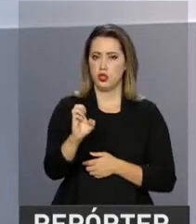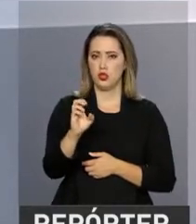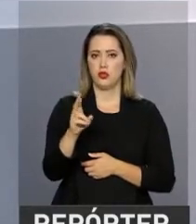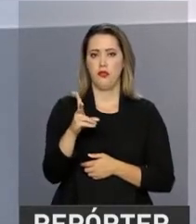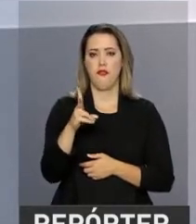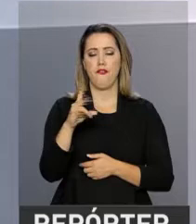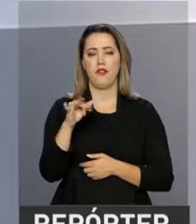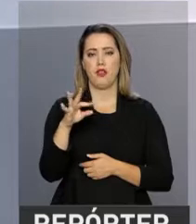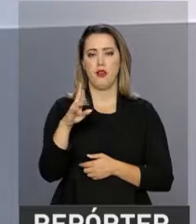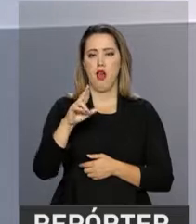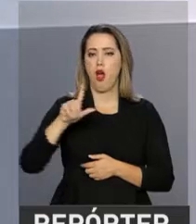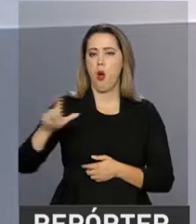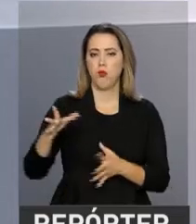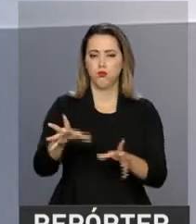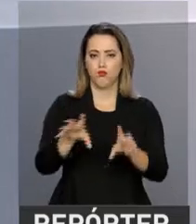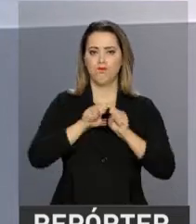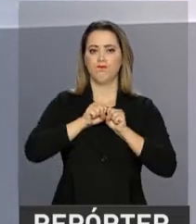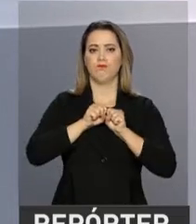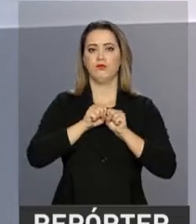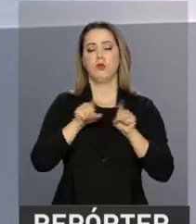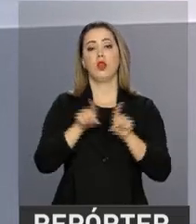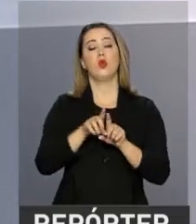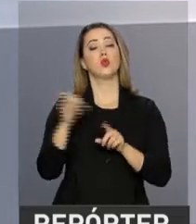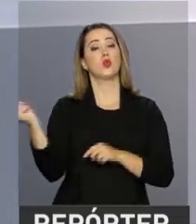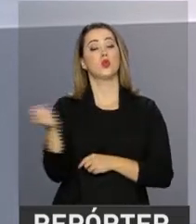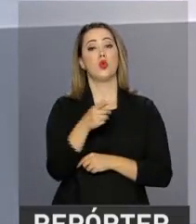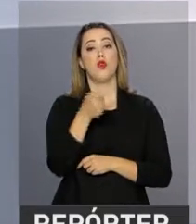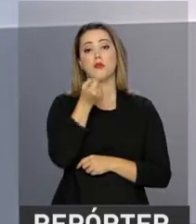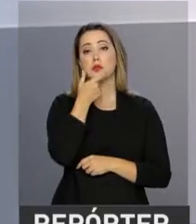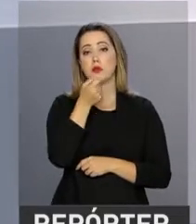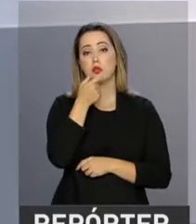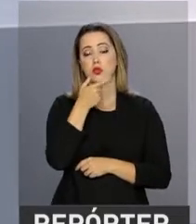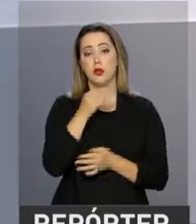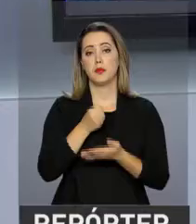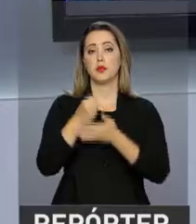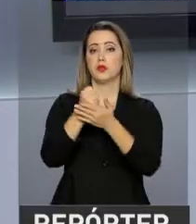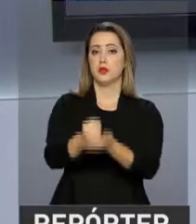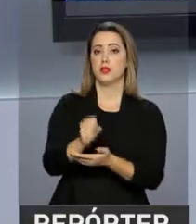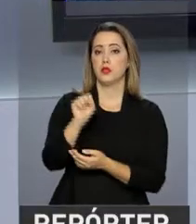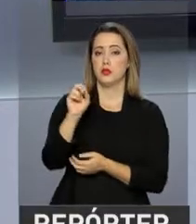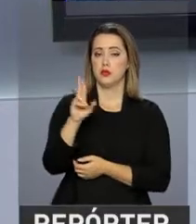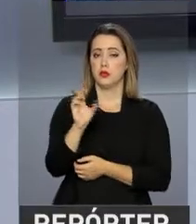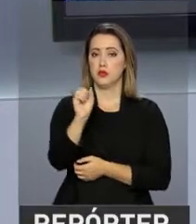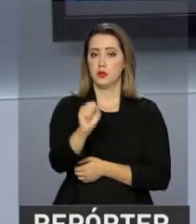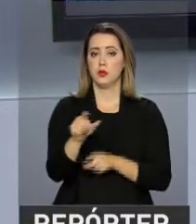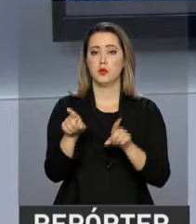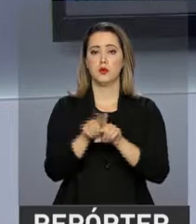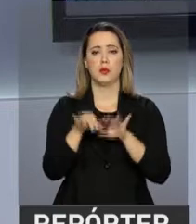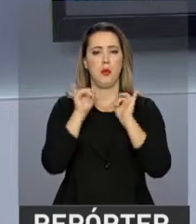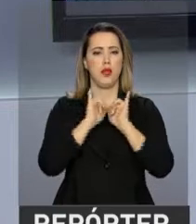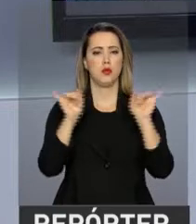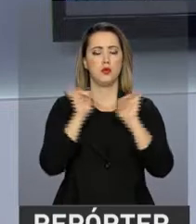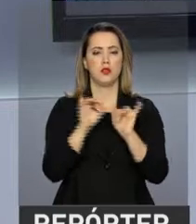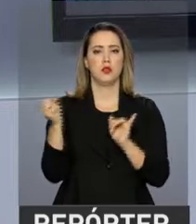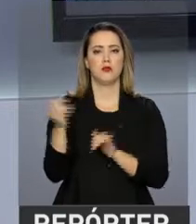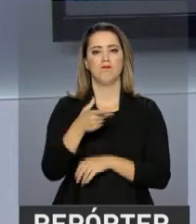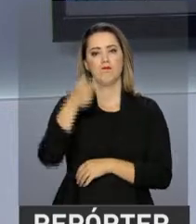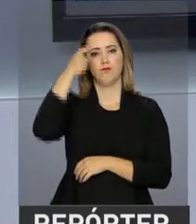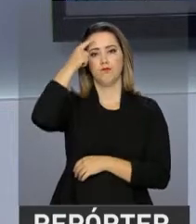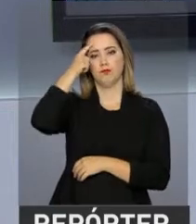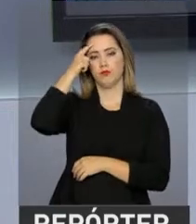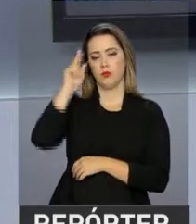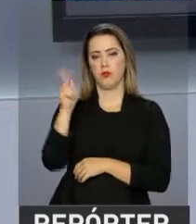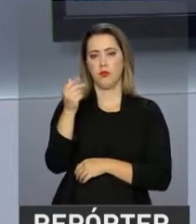falou sobre os novos medicamentos que vão ser ofertados pelo sus também foi anunciada nova campanha de conscientização